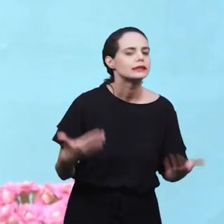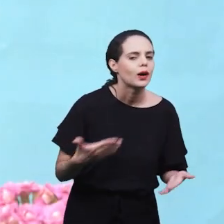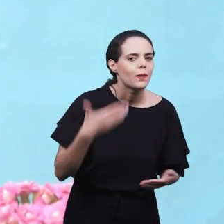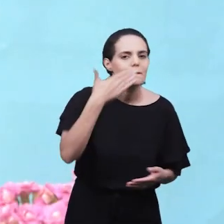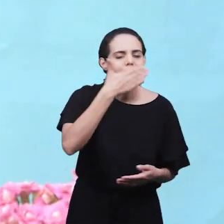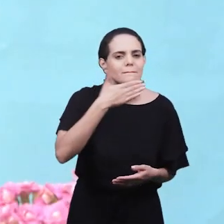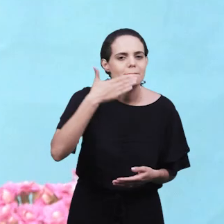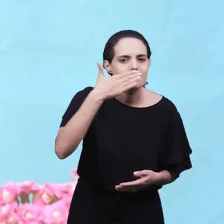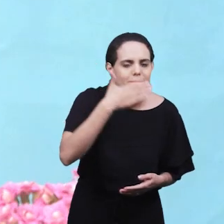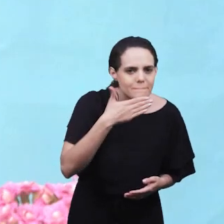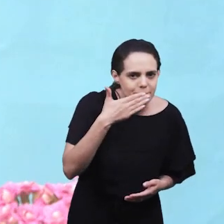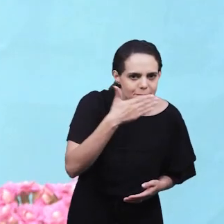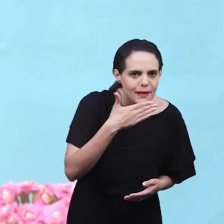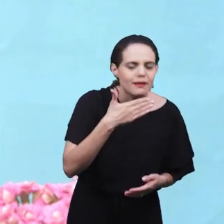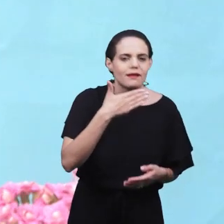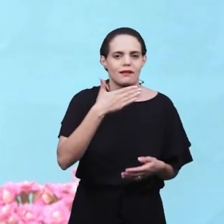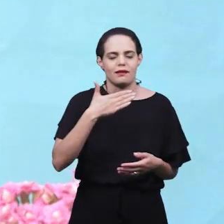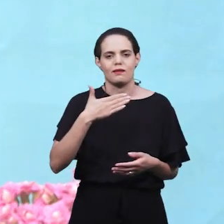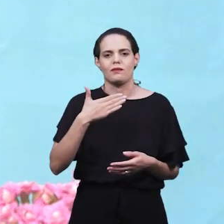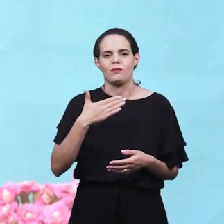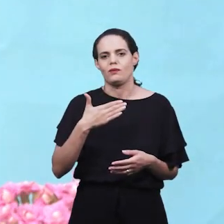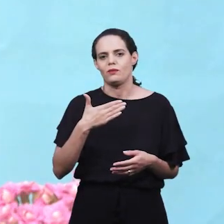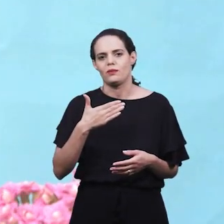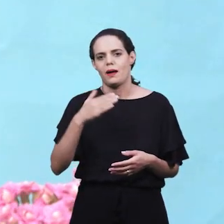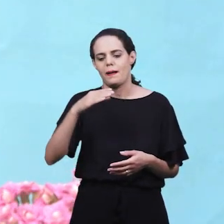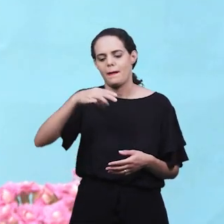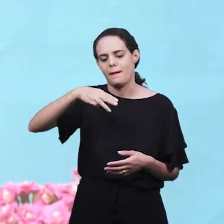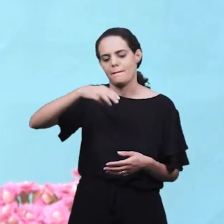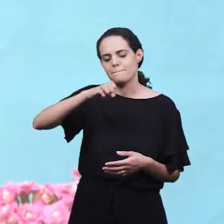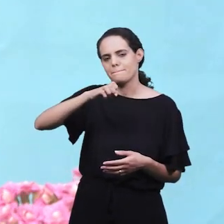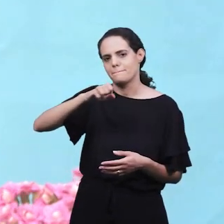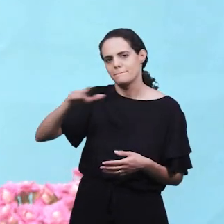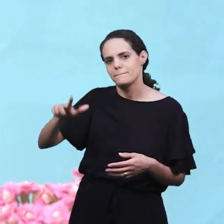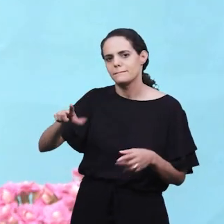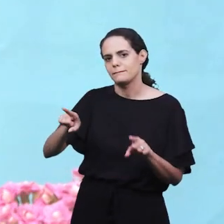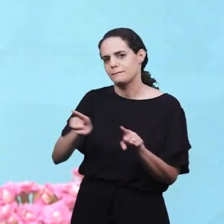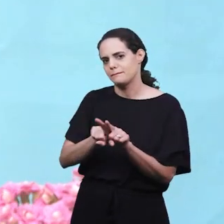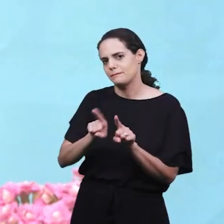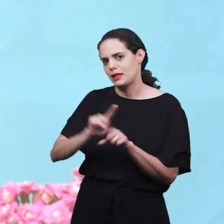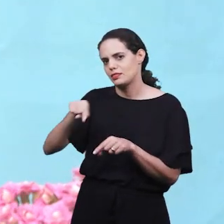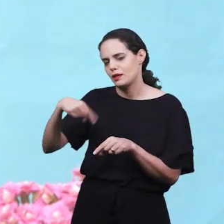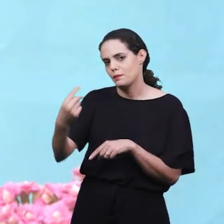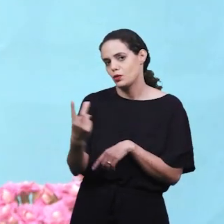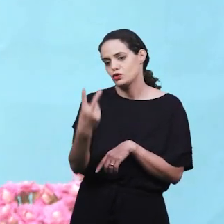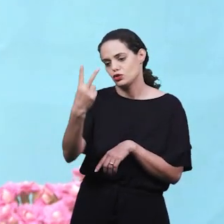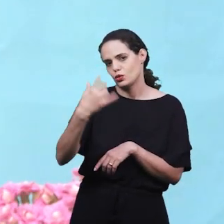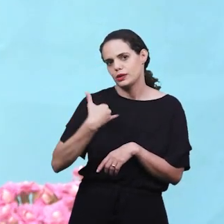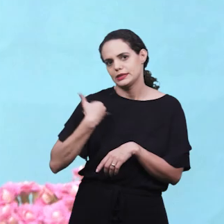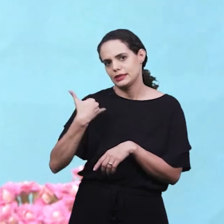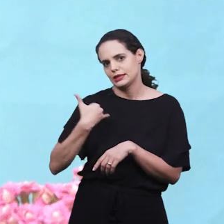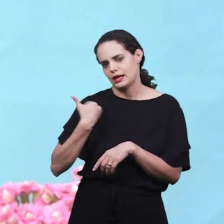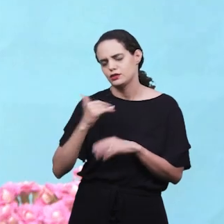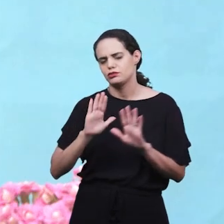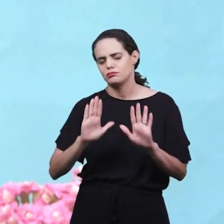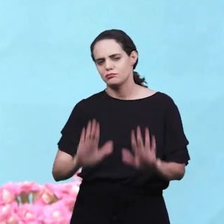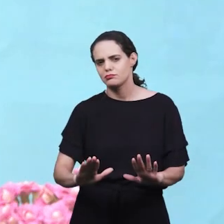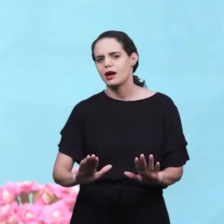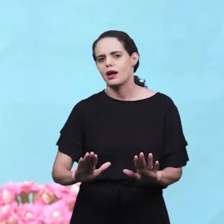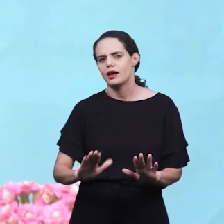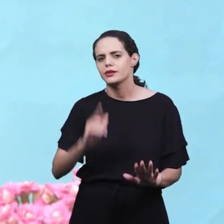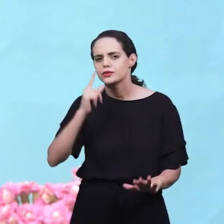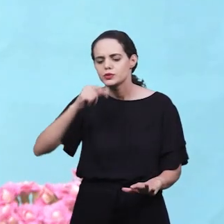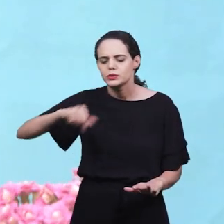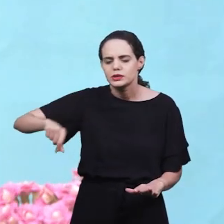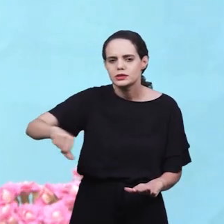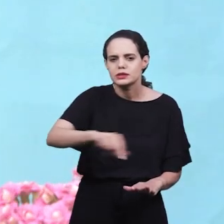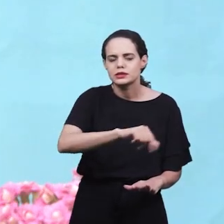o melado só após os 2 anos de idade. Mas já o sal, quando a criança começa a andar, ela